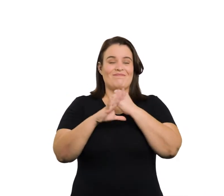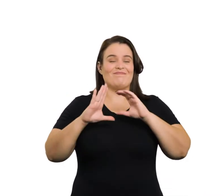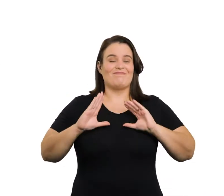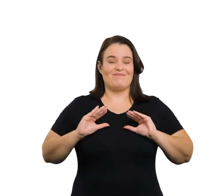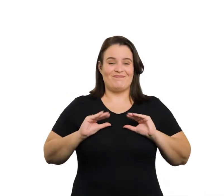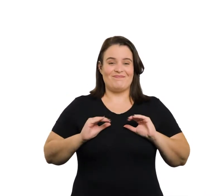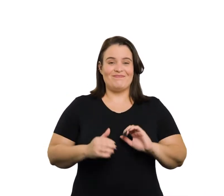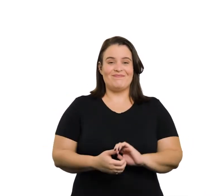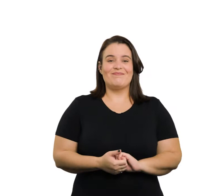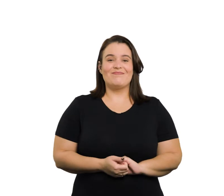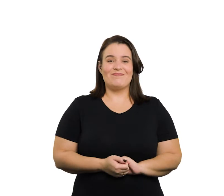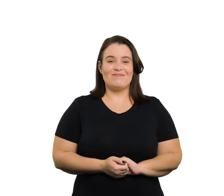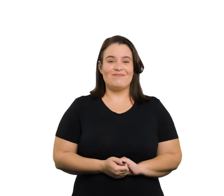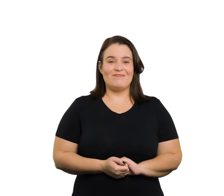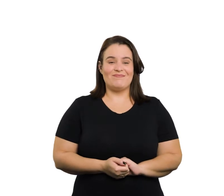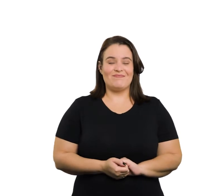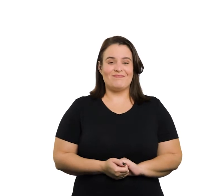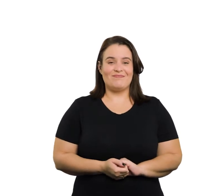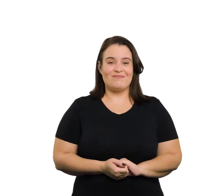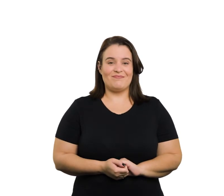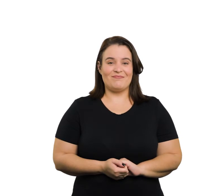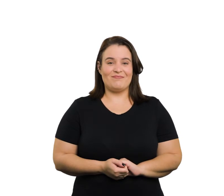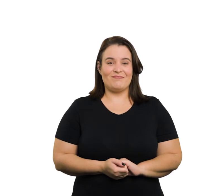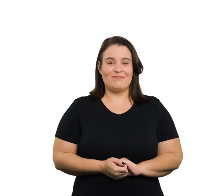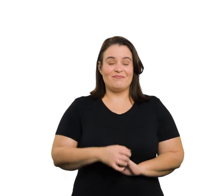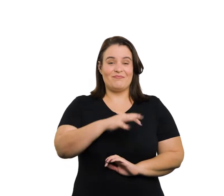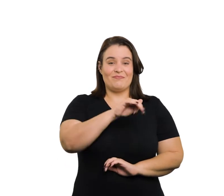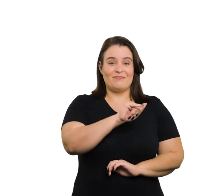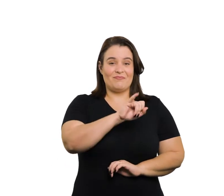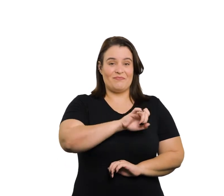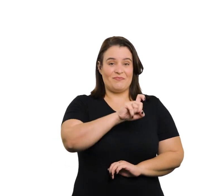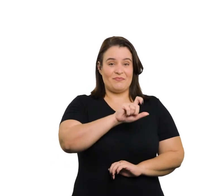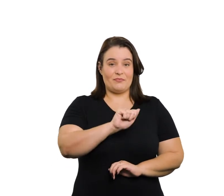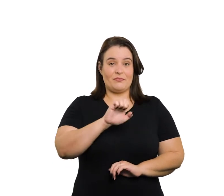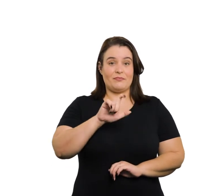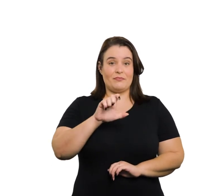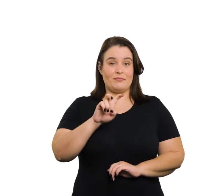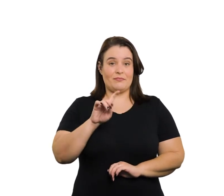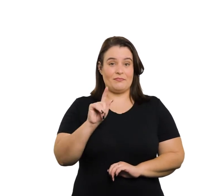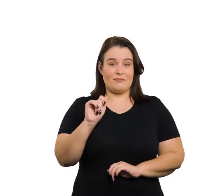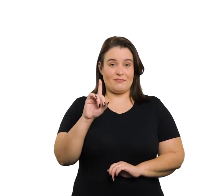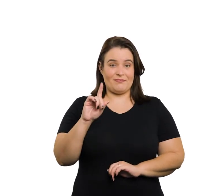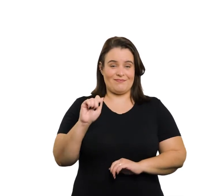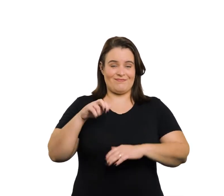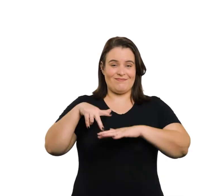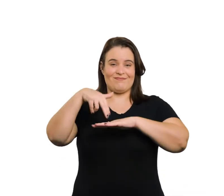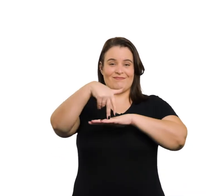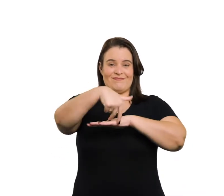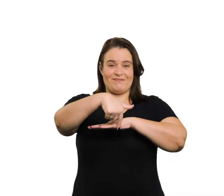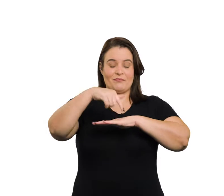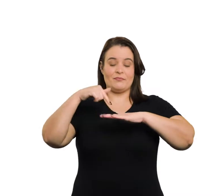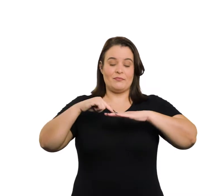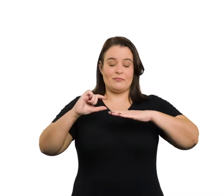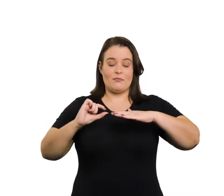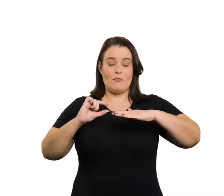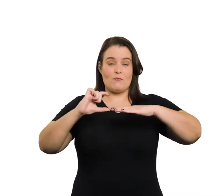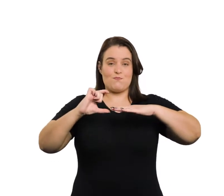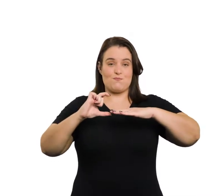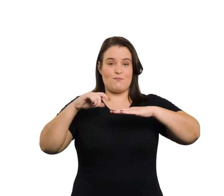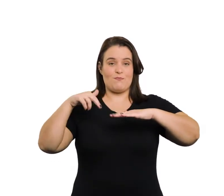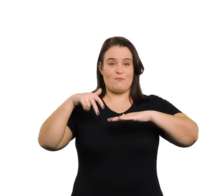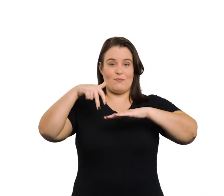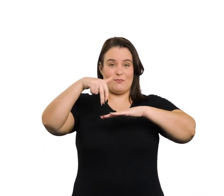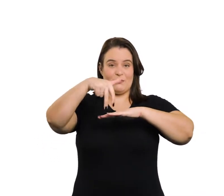compreensão, segurança e conforto. Faixa elevada para travessia de pedestres.